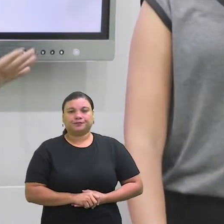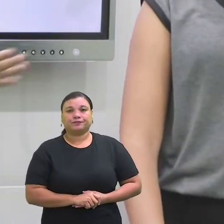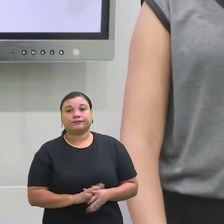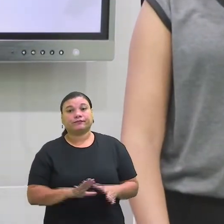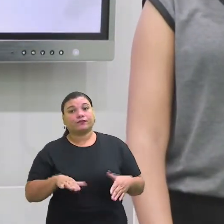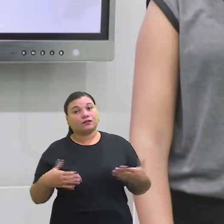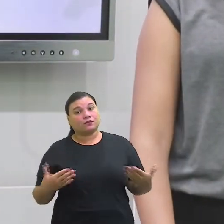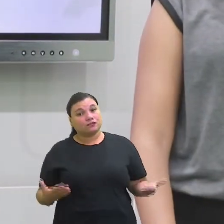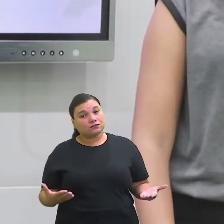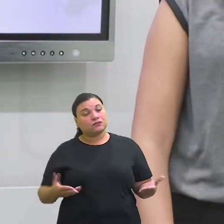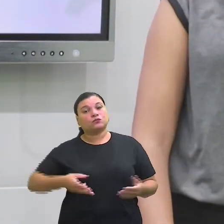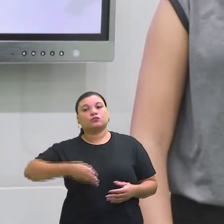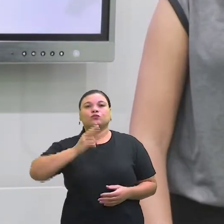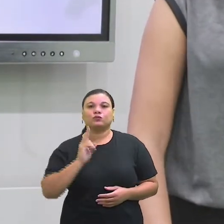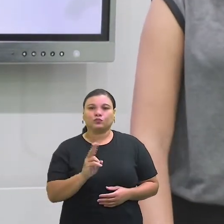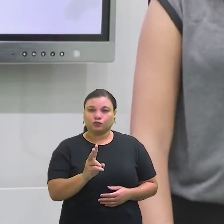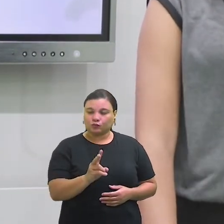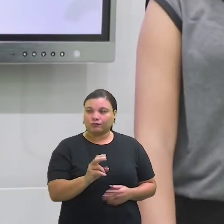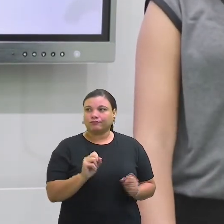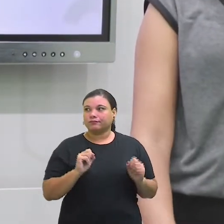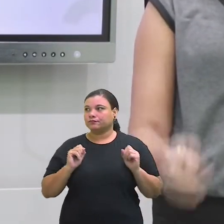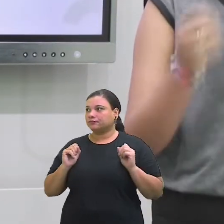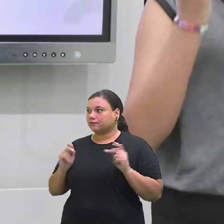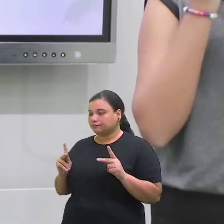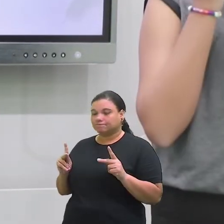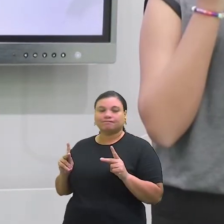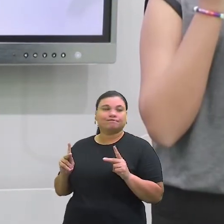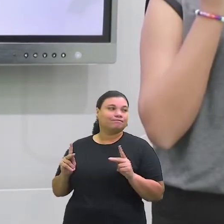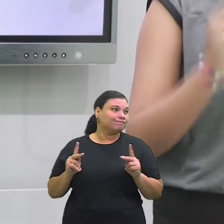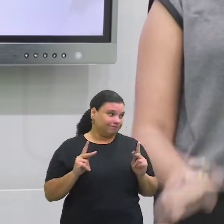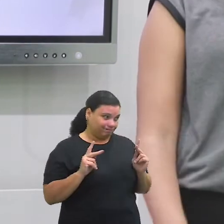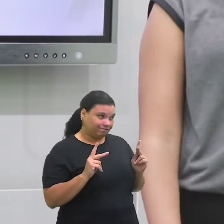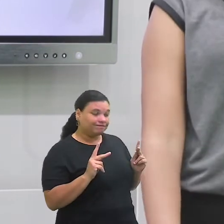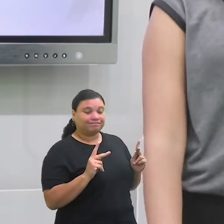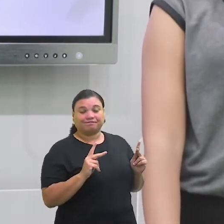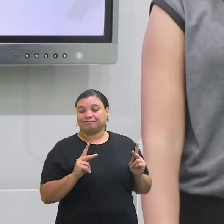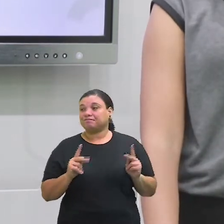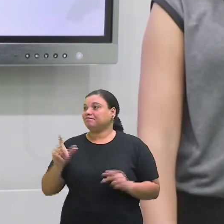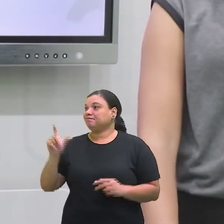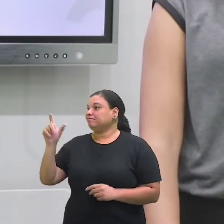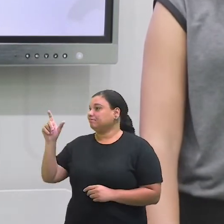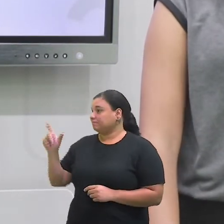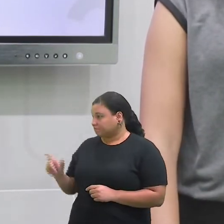vamos para a próxima palavra então, né, gente? Prosseguindo, Nicole.